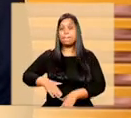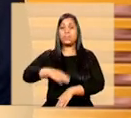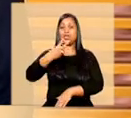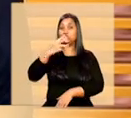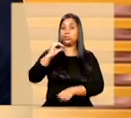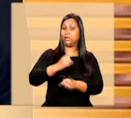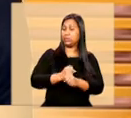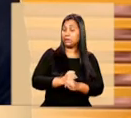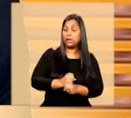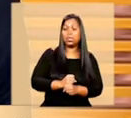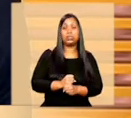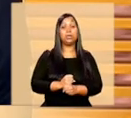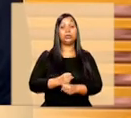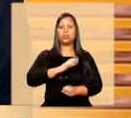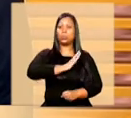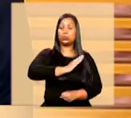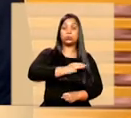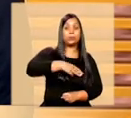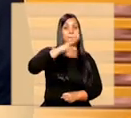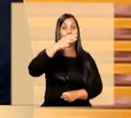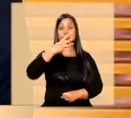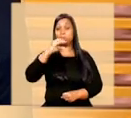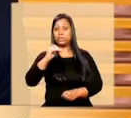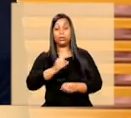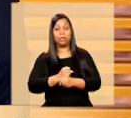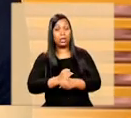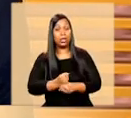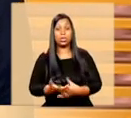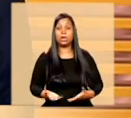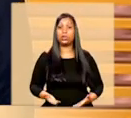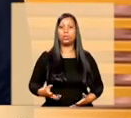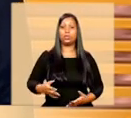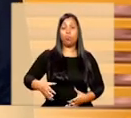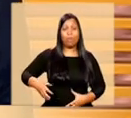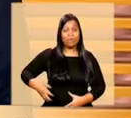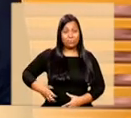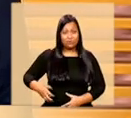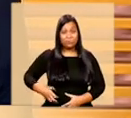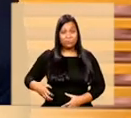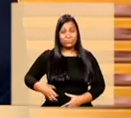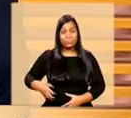30 anos, de coração também há mais de 30 anos, de fígado também, tem